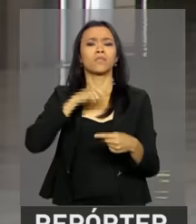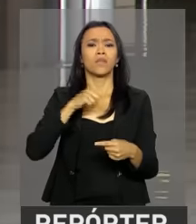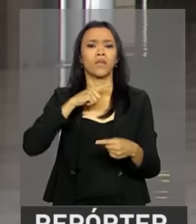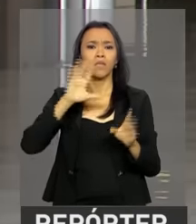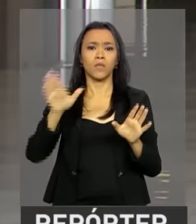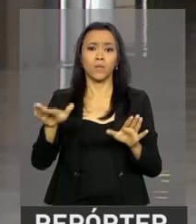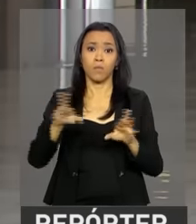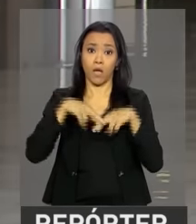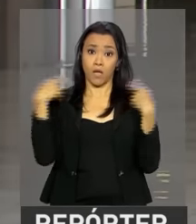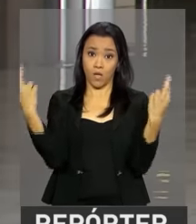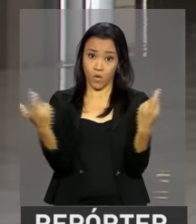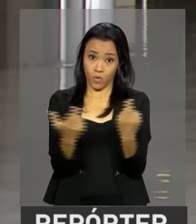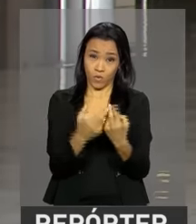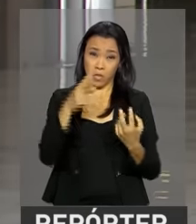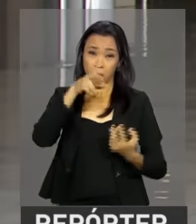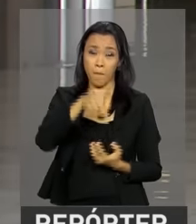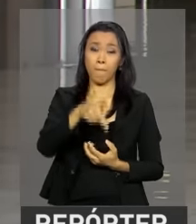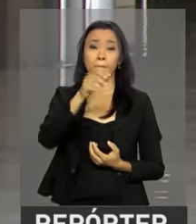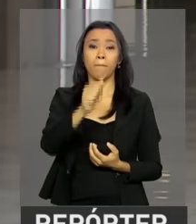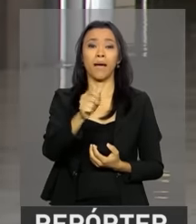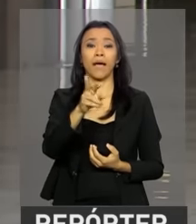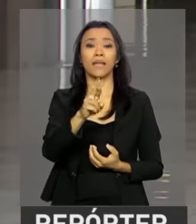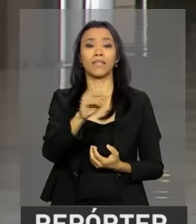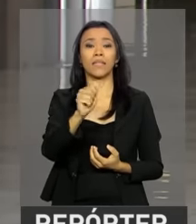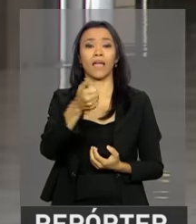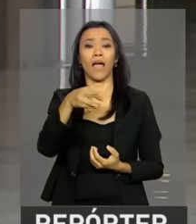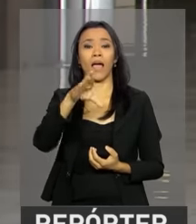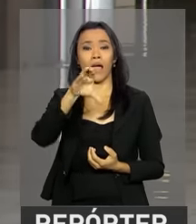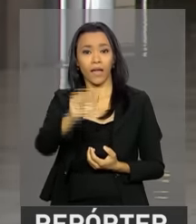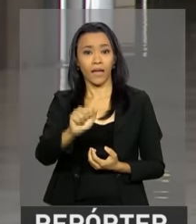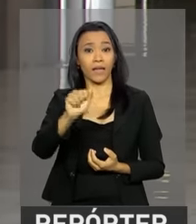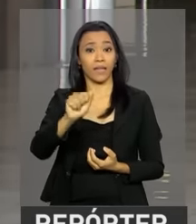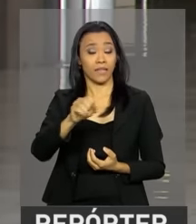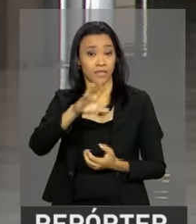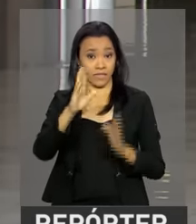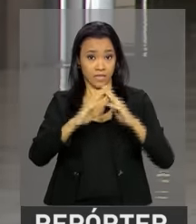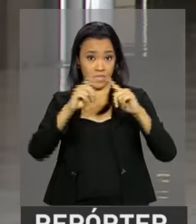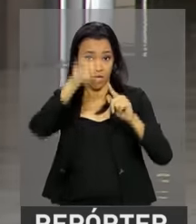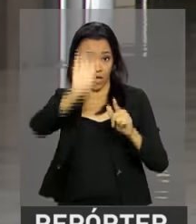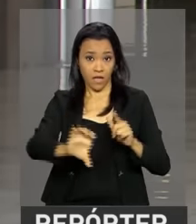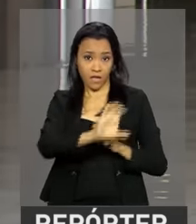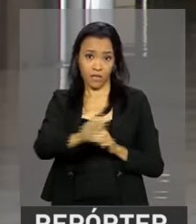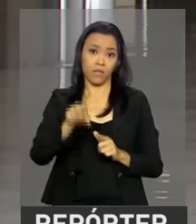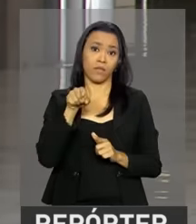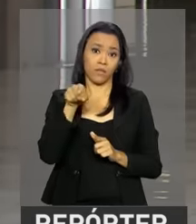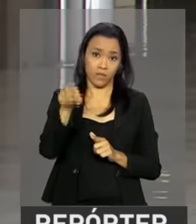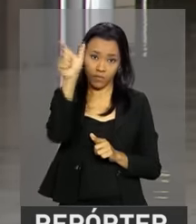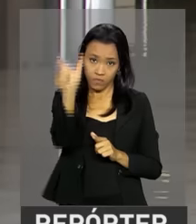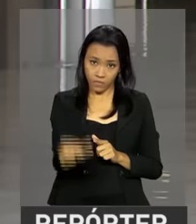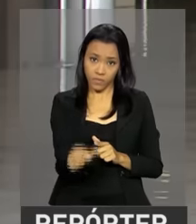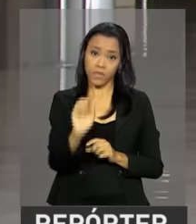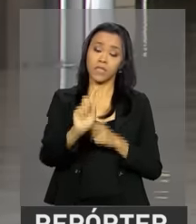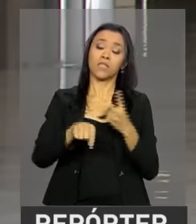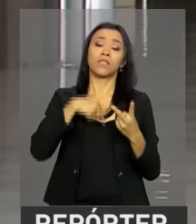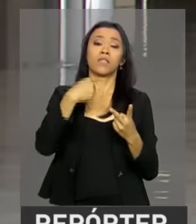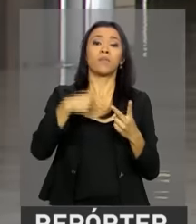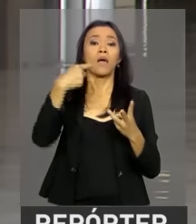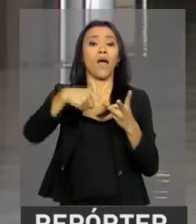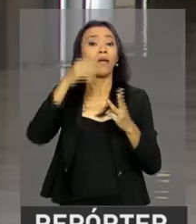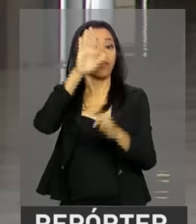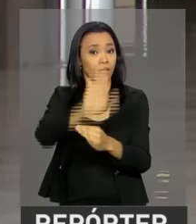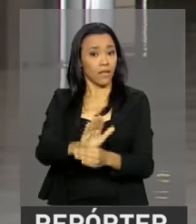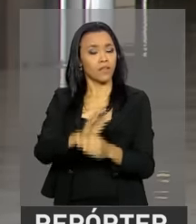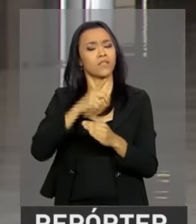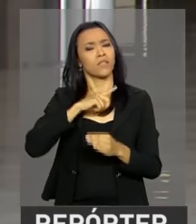o patriarca da Igreja siríaca Católica Patriarca Joseph io ionan já na parte da tarde Michel